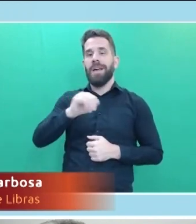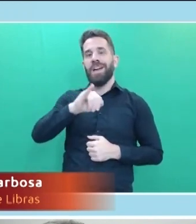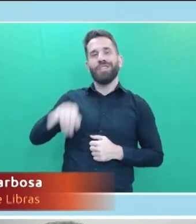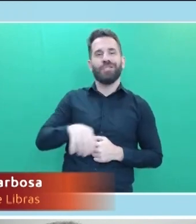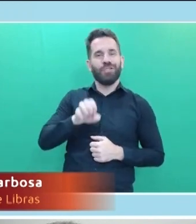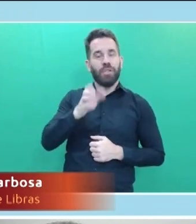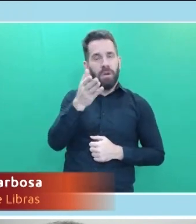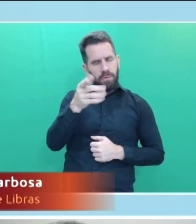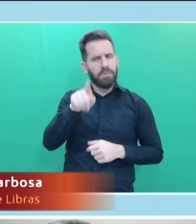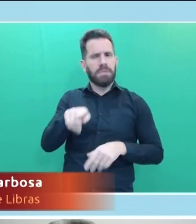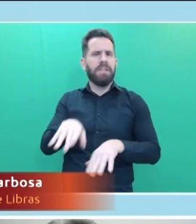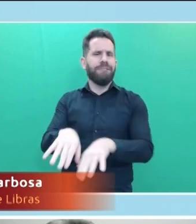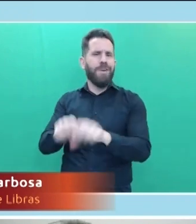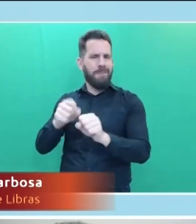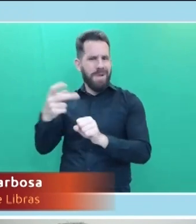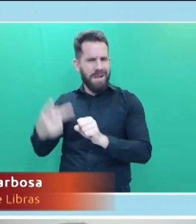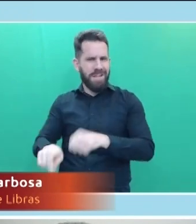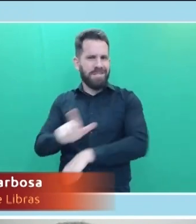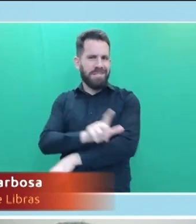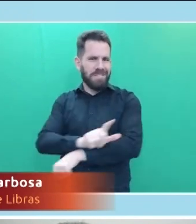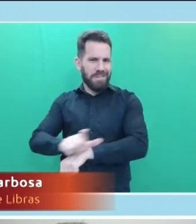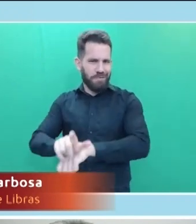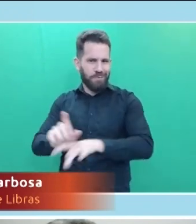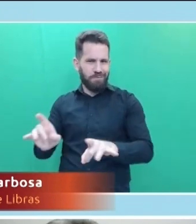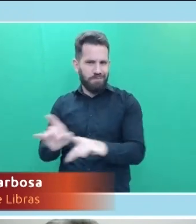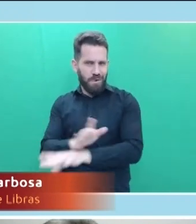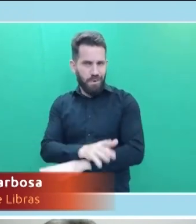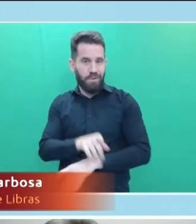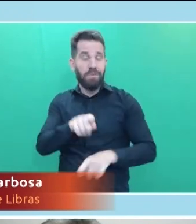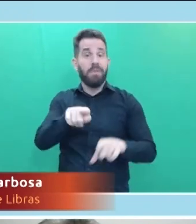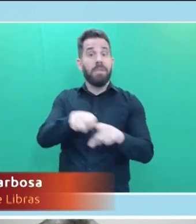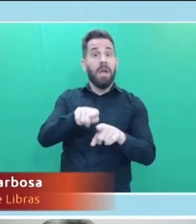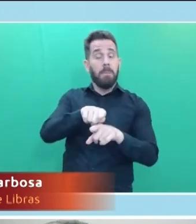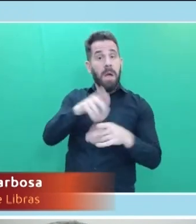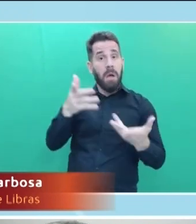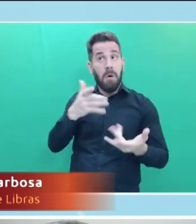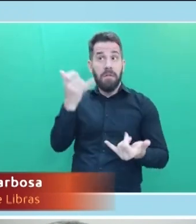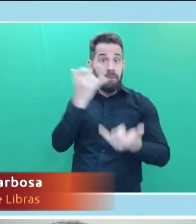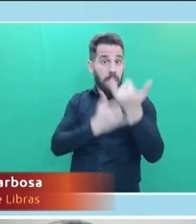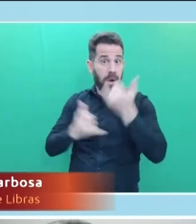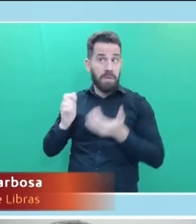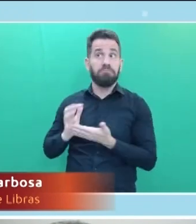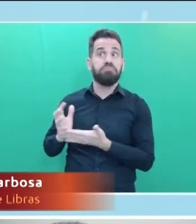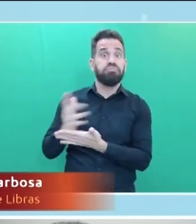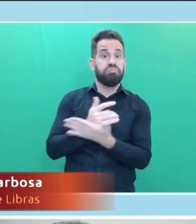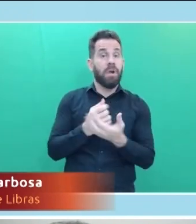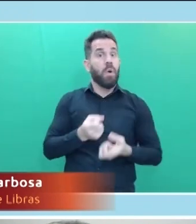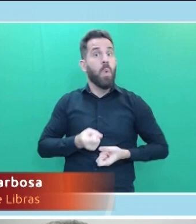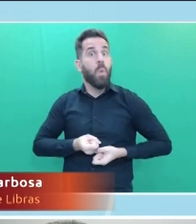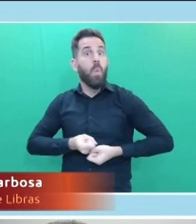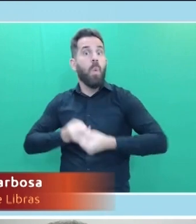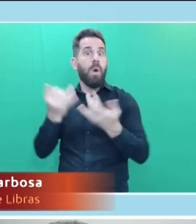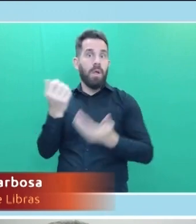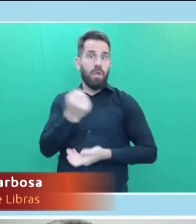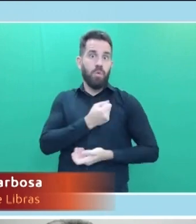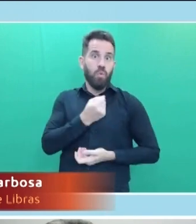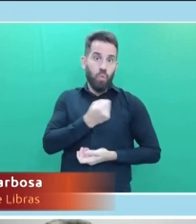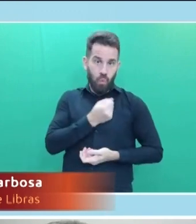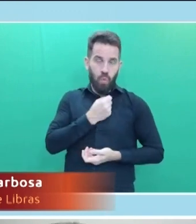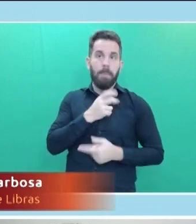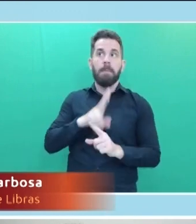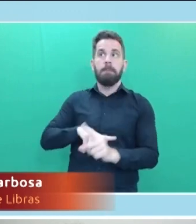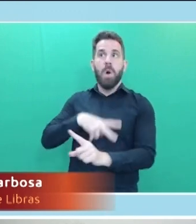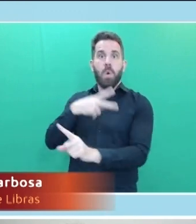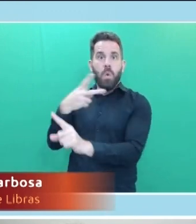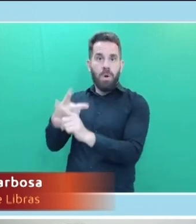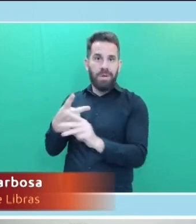Como é que você vê essa alteração do censo do IBGE? É possível alcançar pessoas que muitas vezes não estão mais vivendo, né,